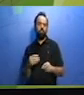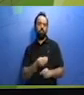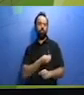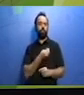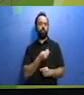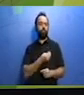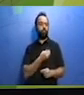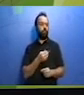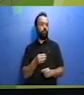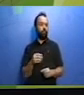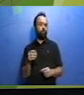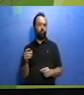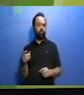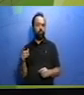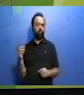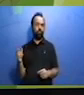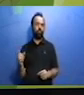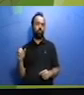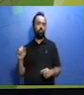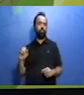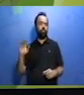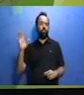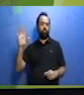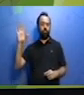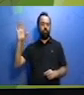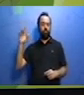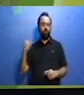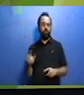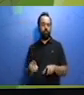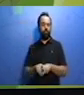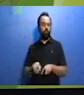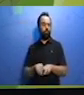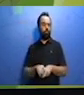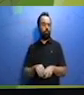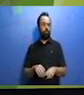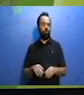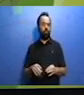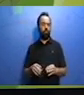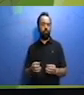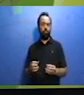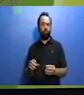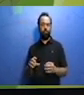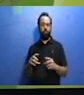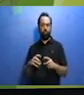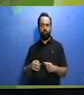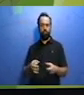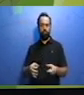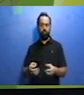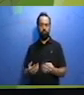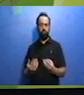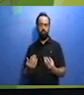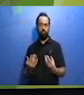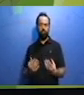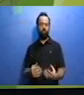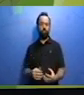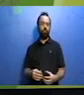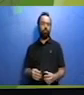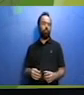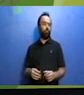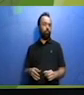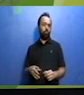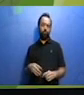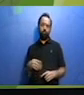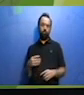o gás natural e o carvão, eles são denominados combustíveis fósseis e são todos recursos